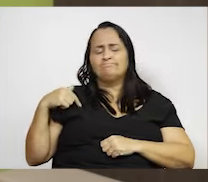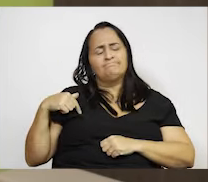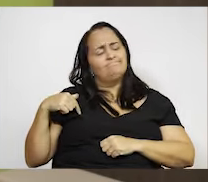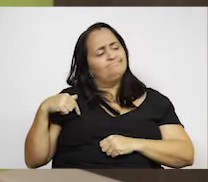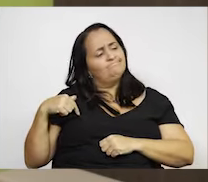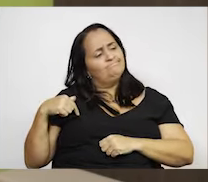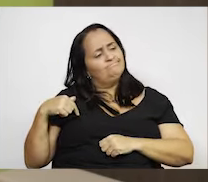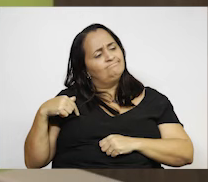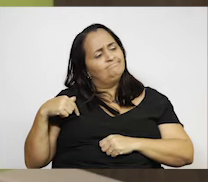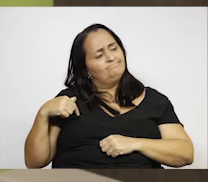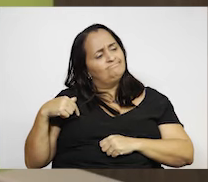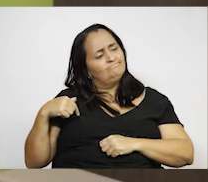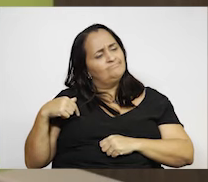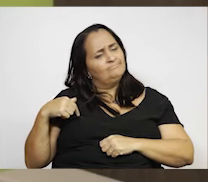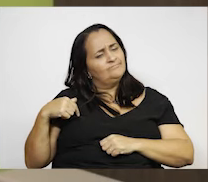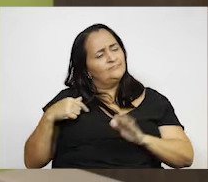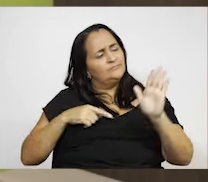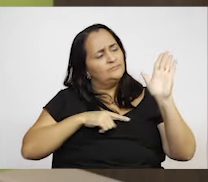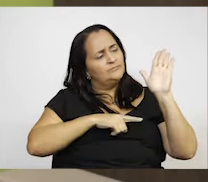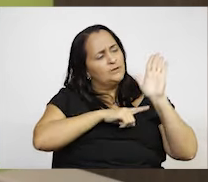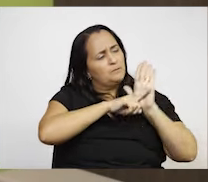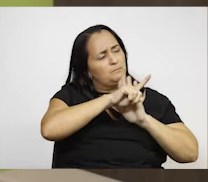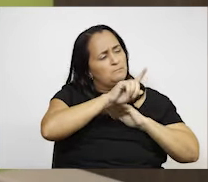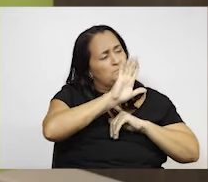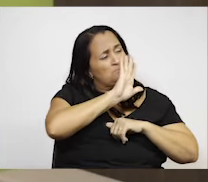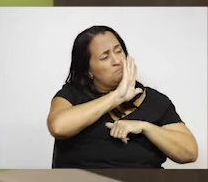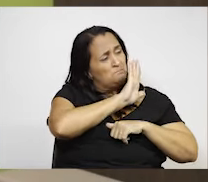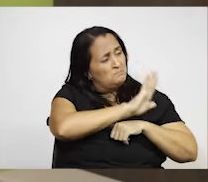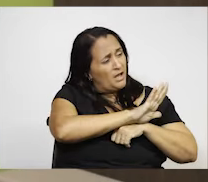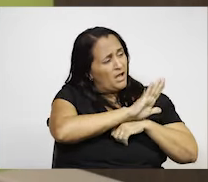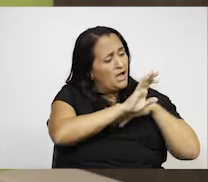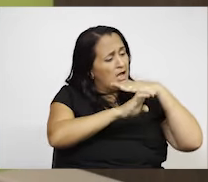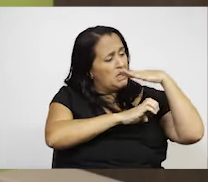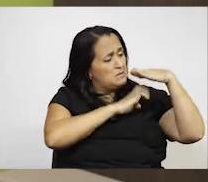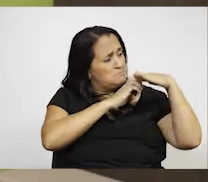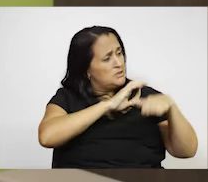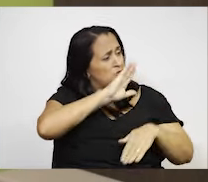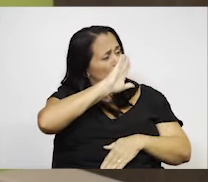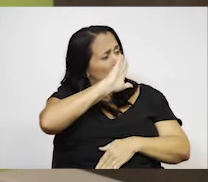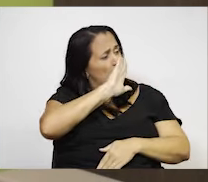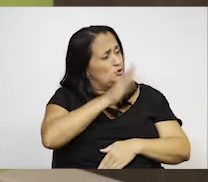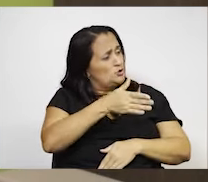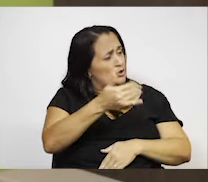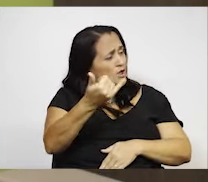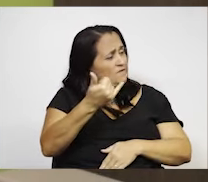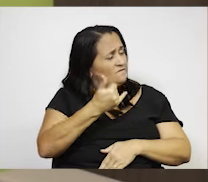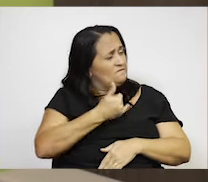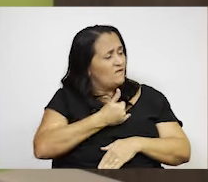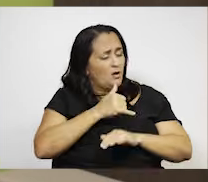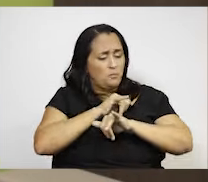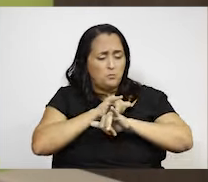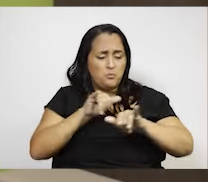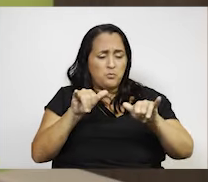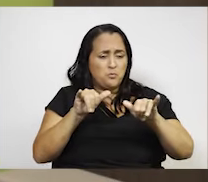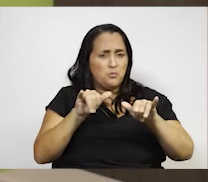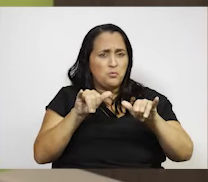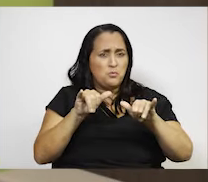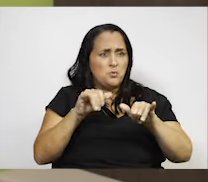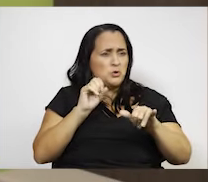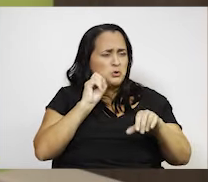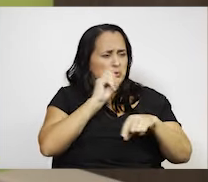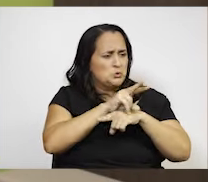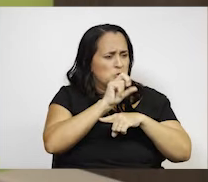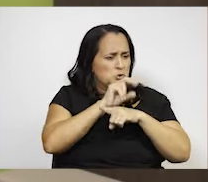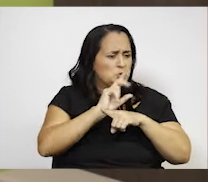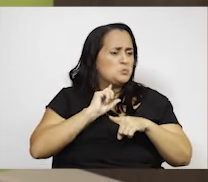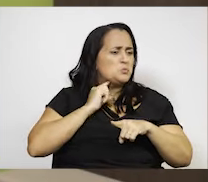contra-argumentou. Ele disse o quê? Que a própria empresa tinha falado que não havia contaminação da água do